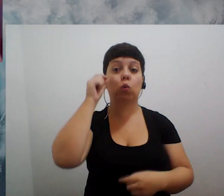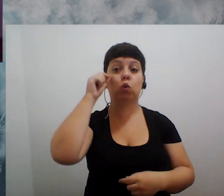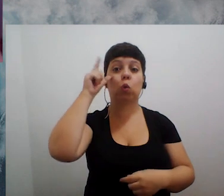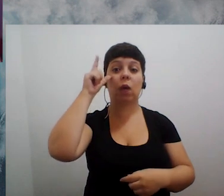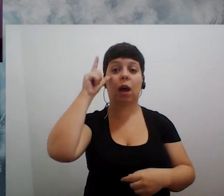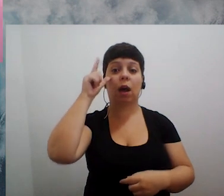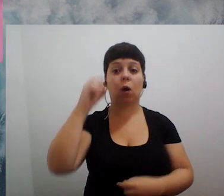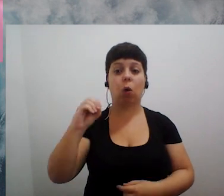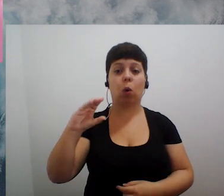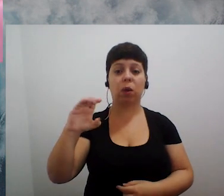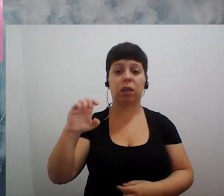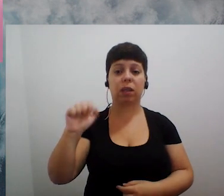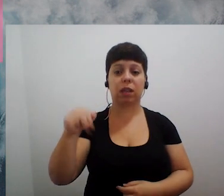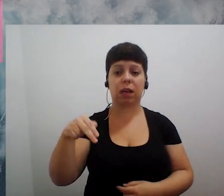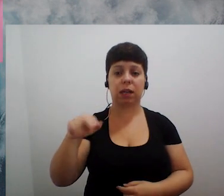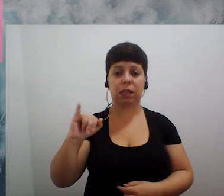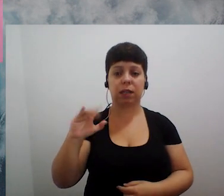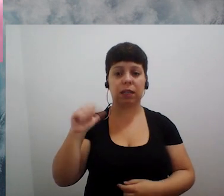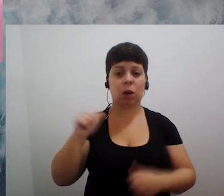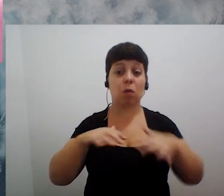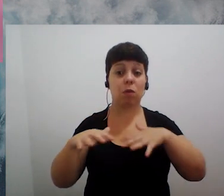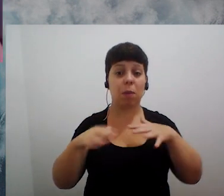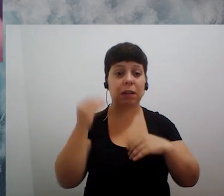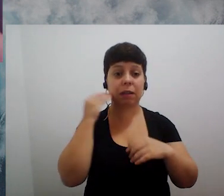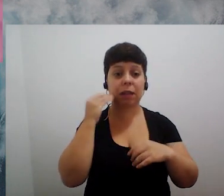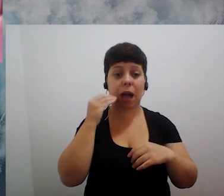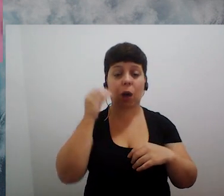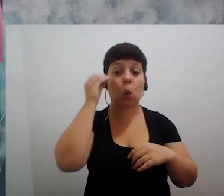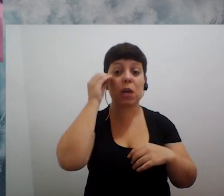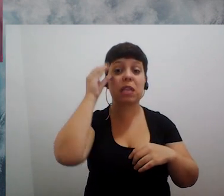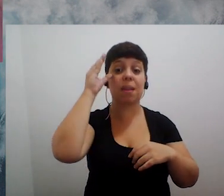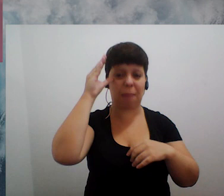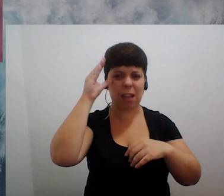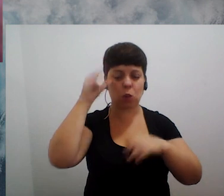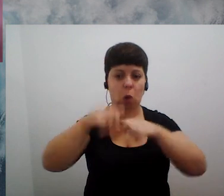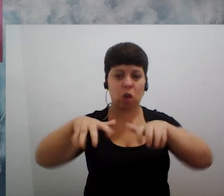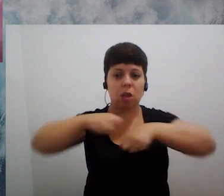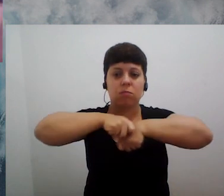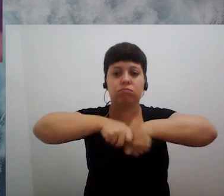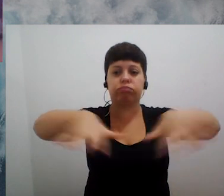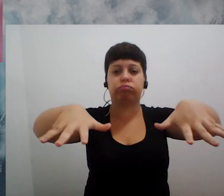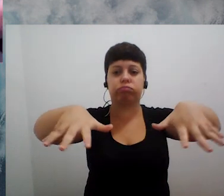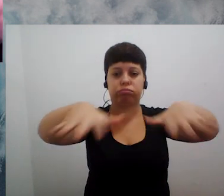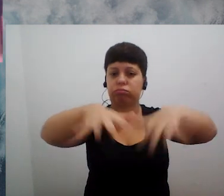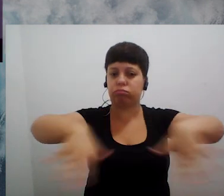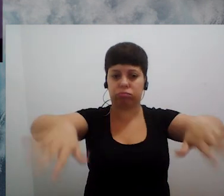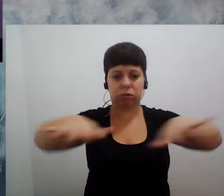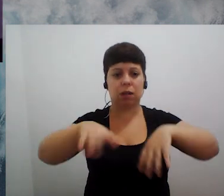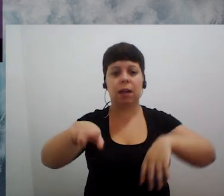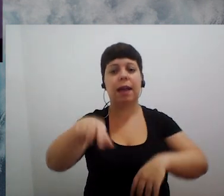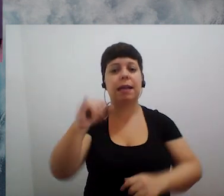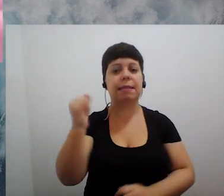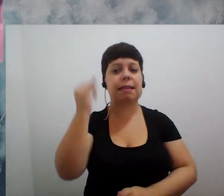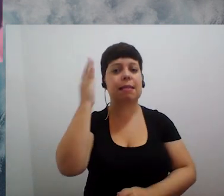chamado cultura oceânica, que é um movimento que faz com que a gente busque trazer conhecimentos do oceano para todos os cidadãos do